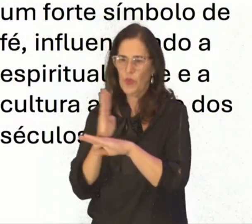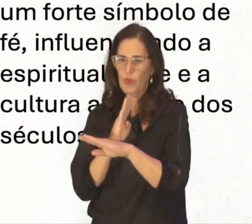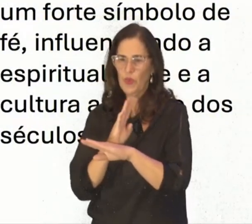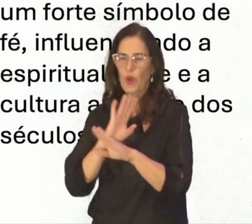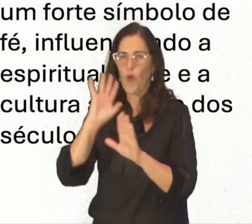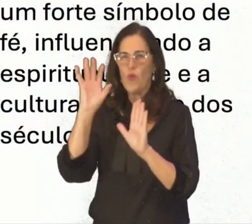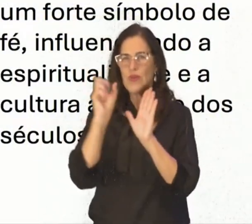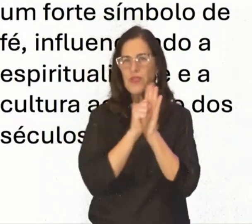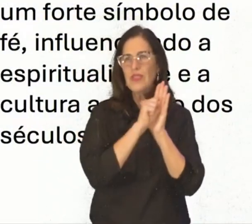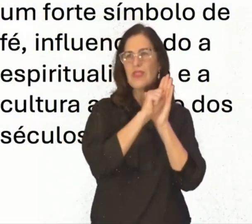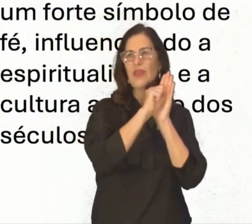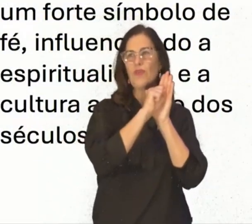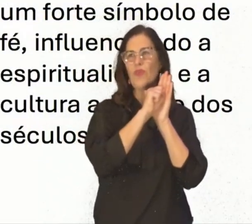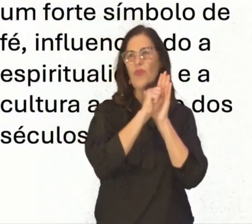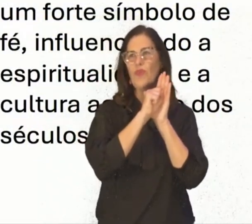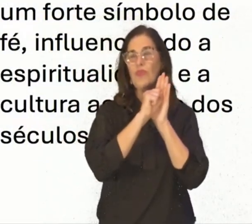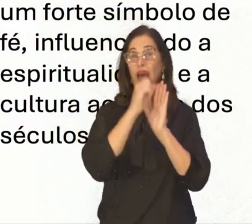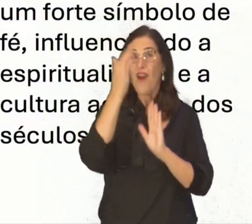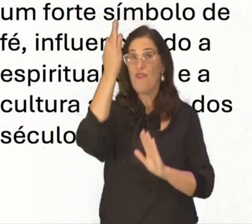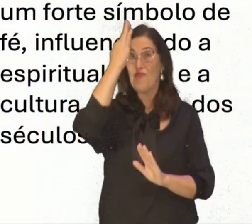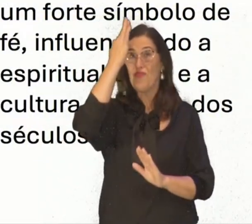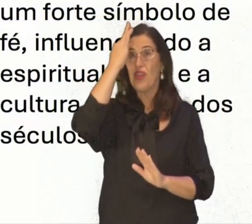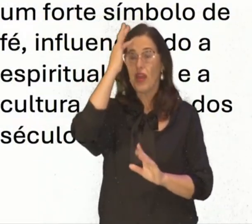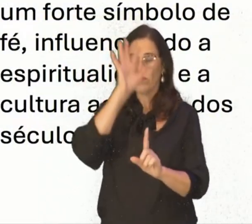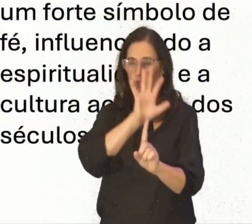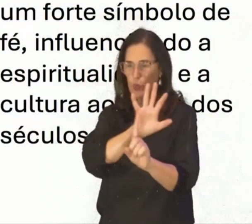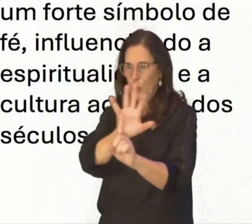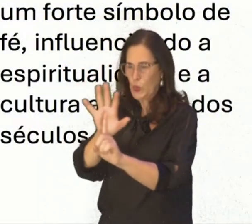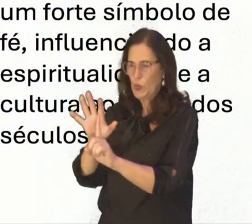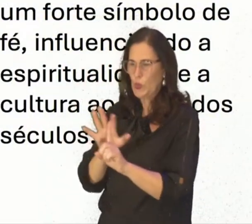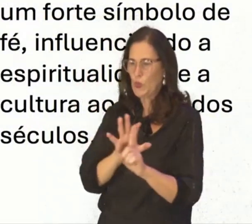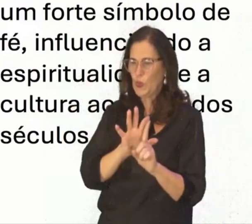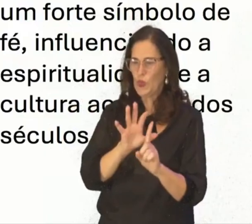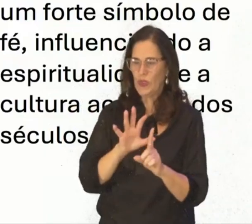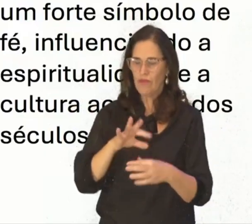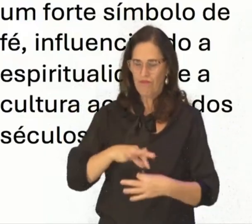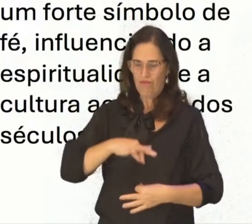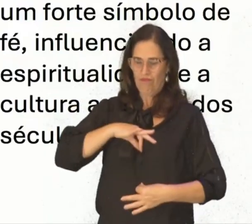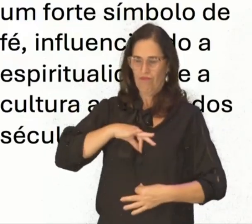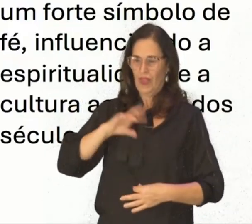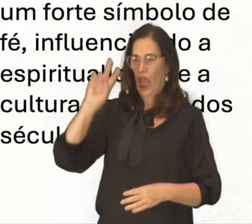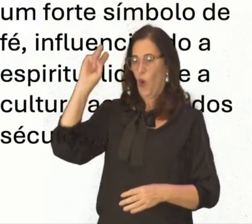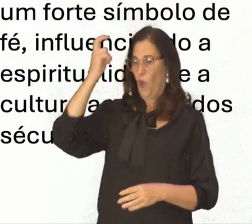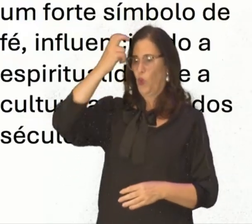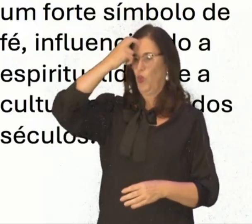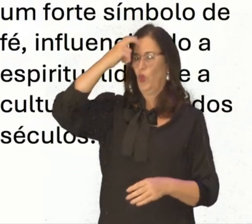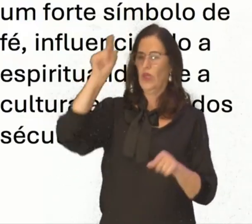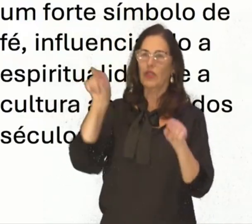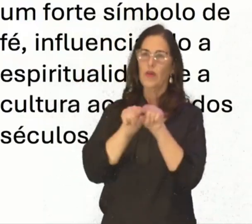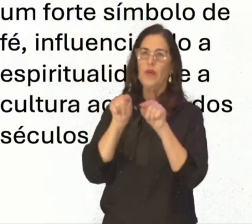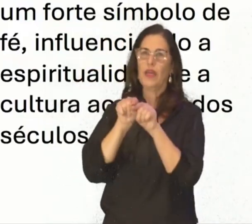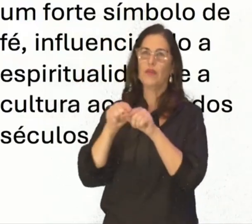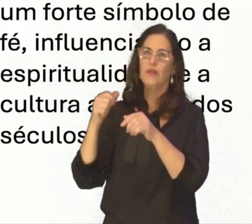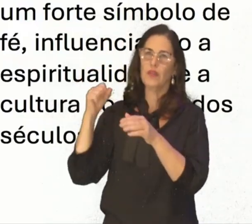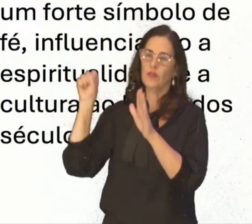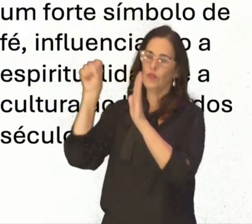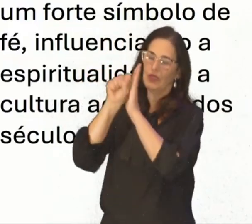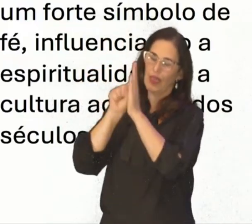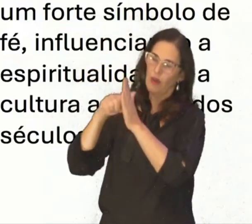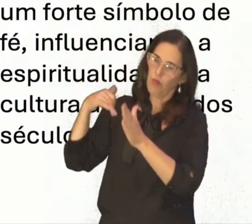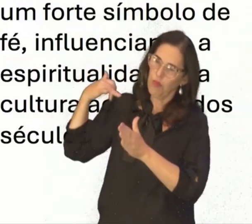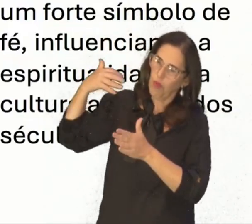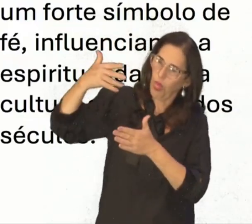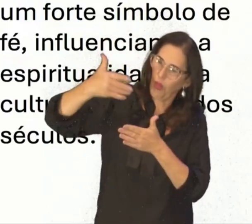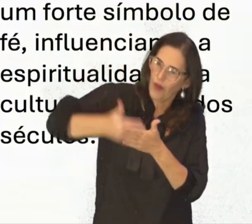símbolo desta fé que influencia a nossa espiritualidade, a nossa cultura também ao longo dos séculos,